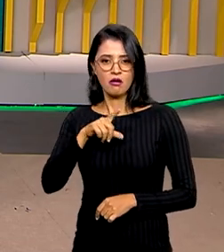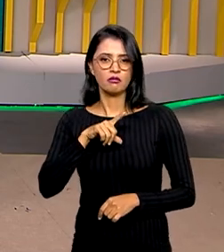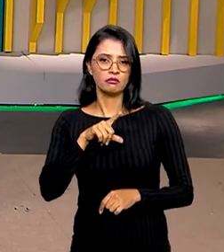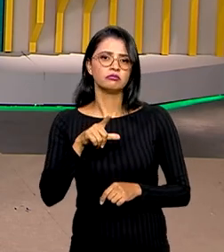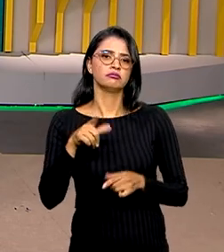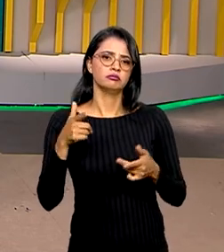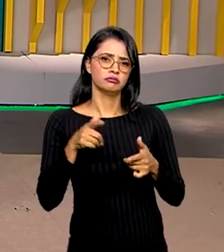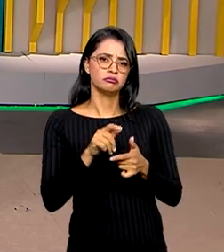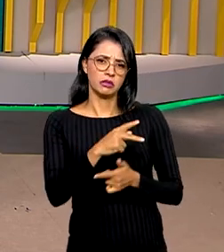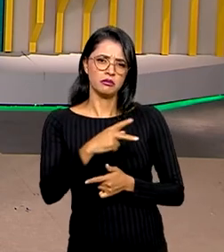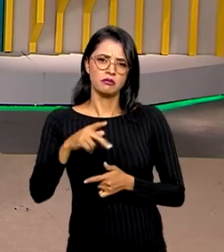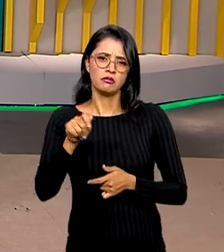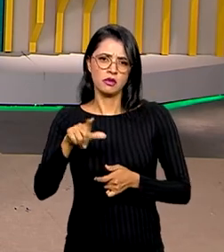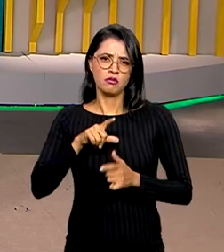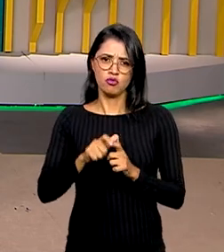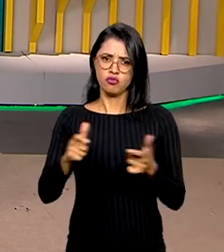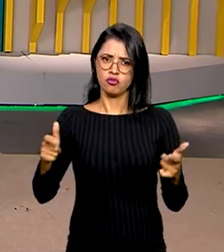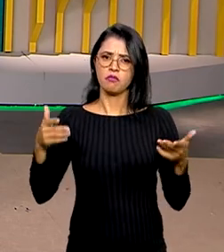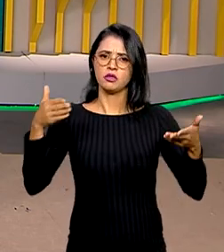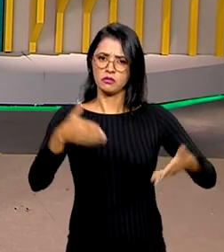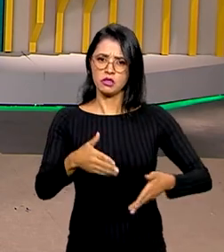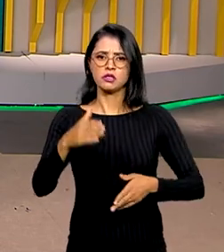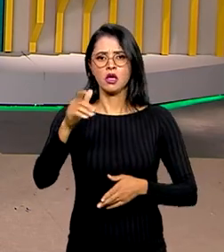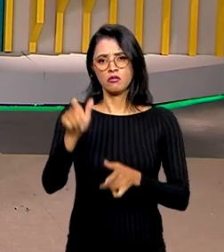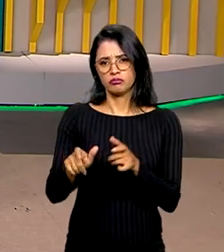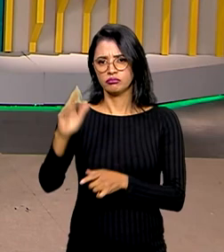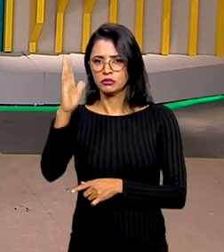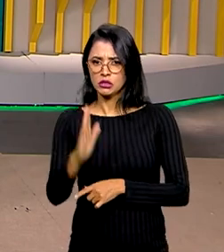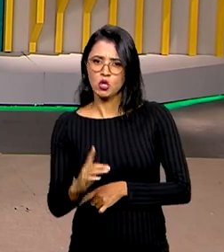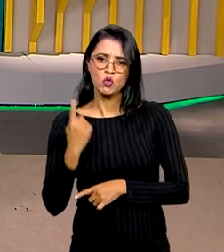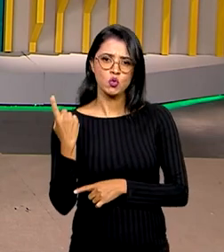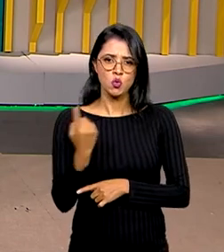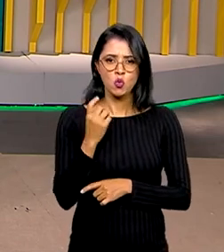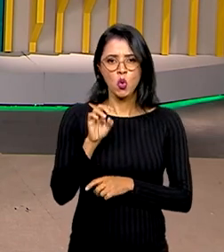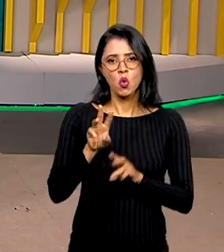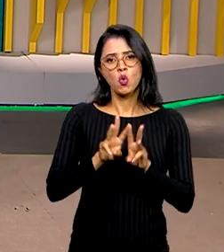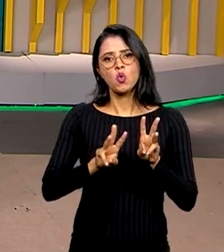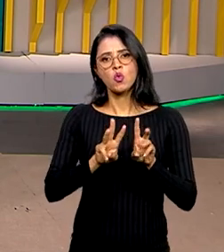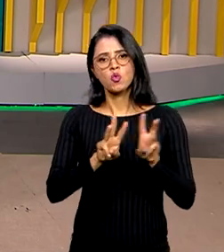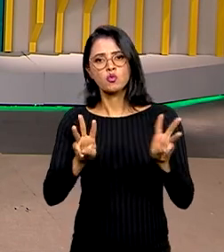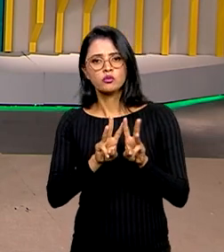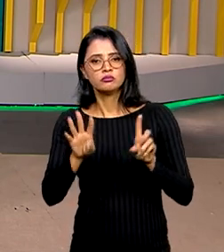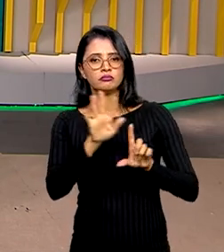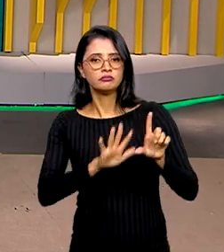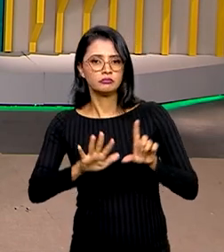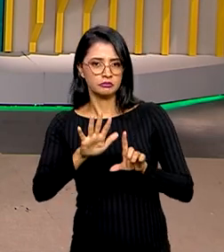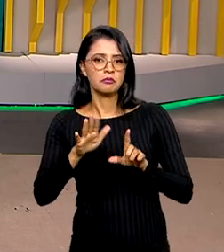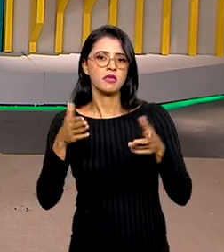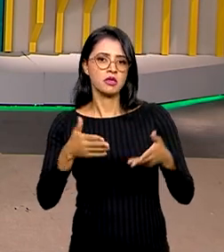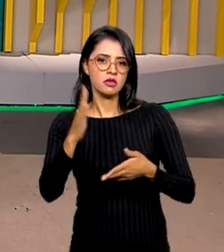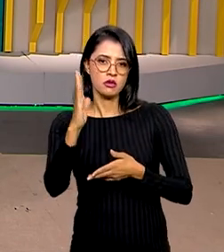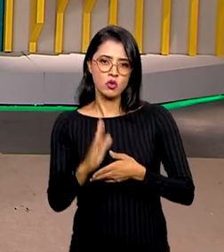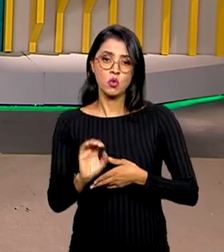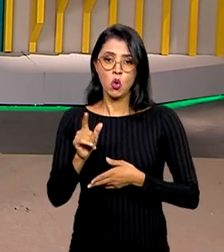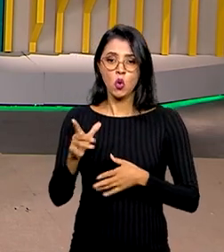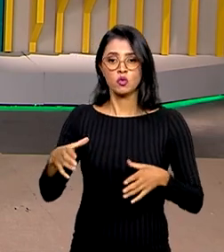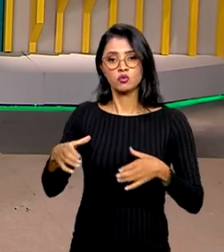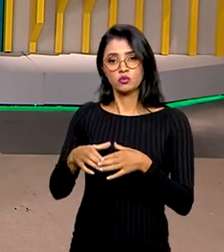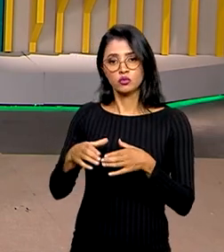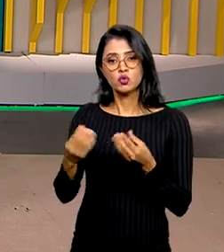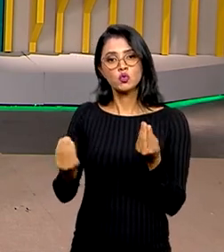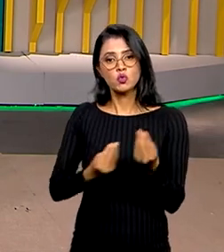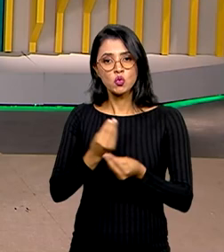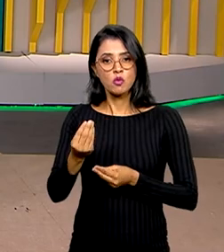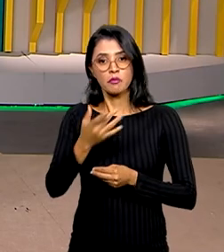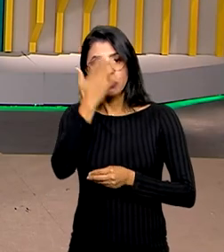com ampla participação dos brasileiros, seja individualmente, por meio da plataforma Brasil Participativo, seja de forma coletiva, através